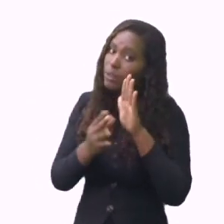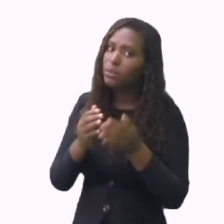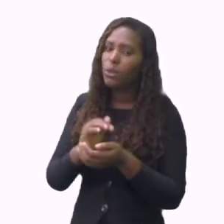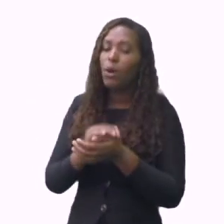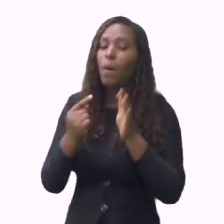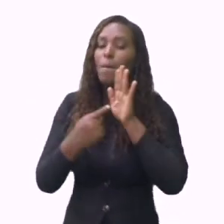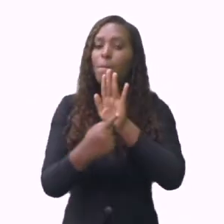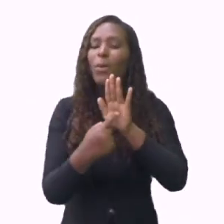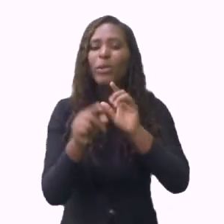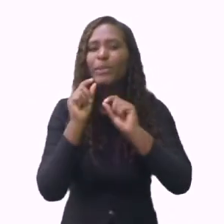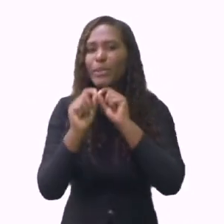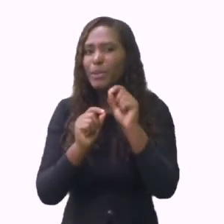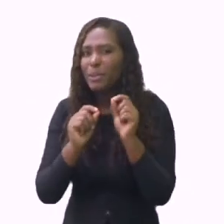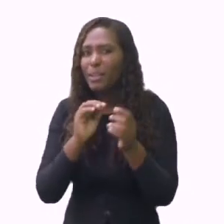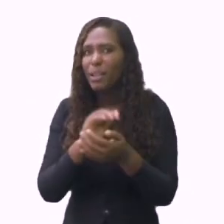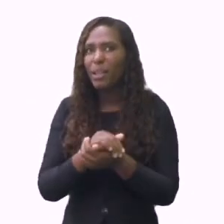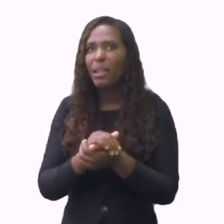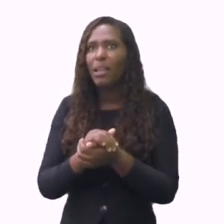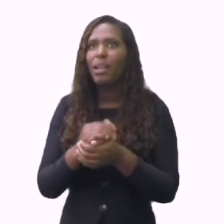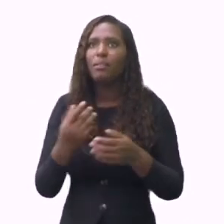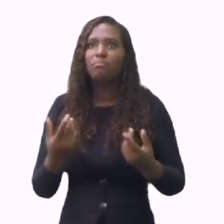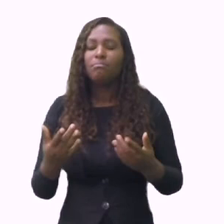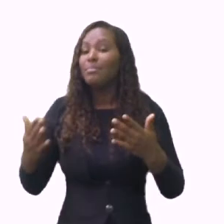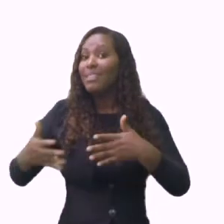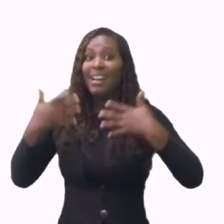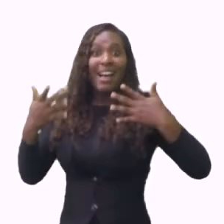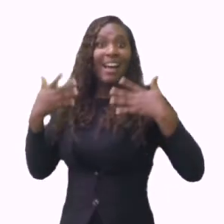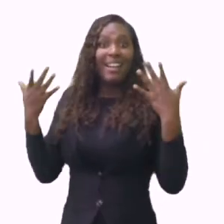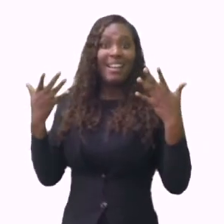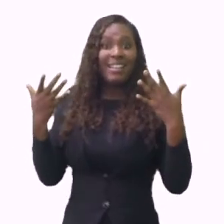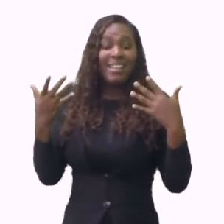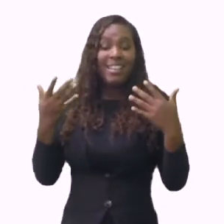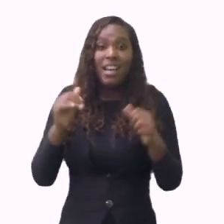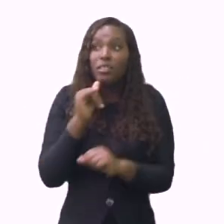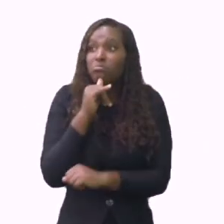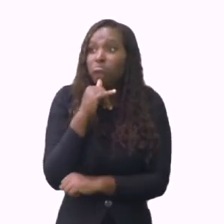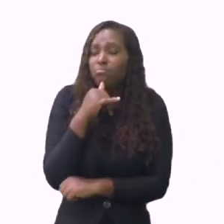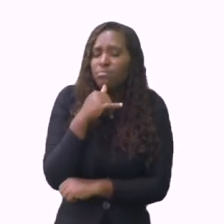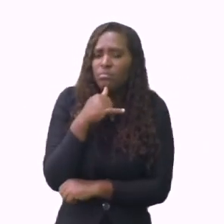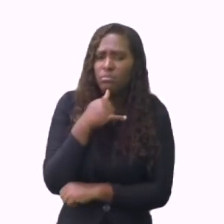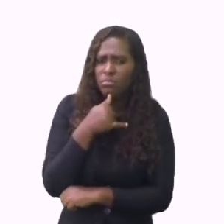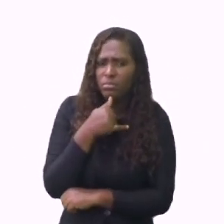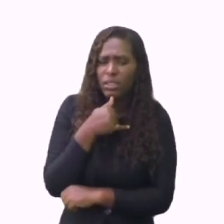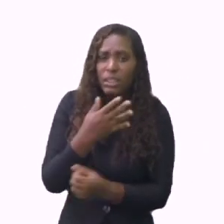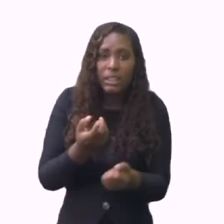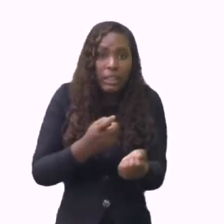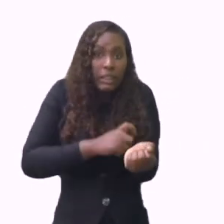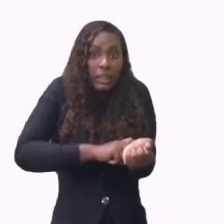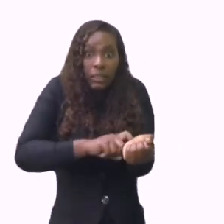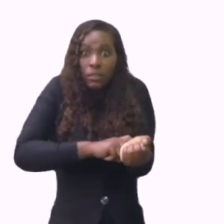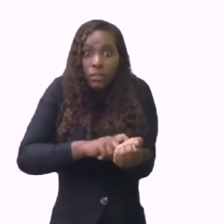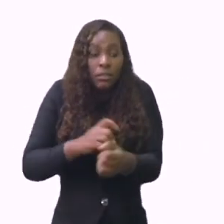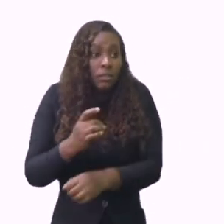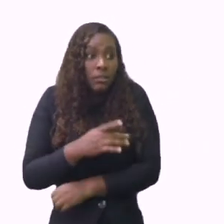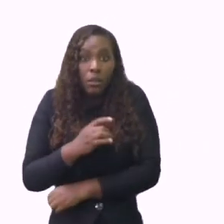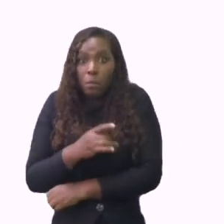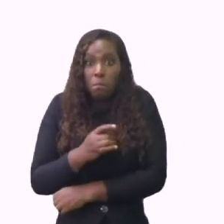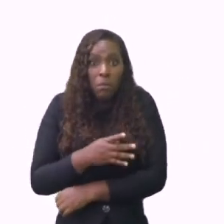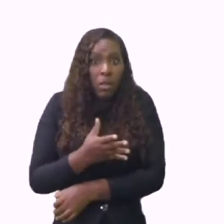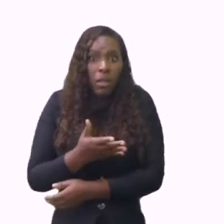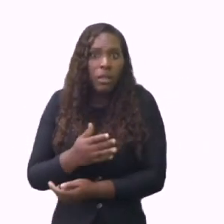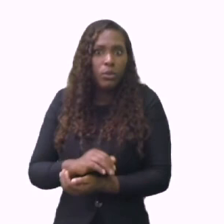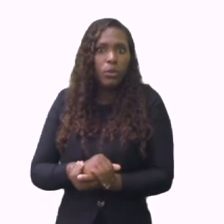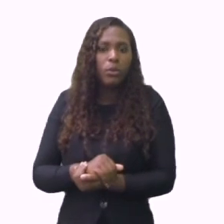irritação, medo, surpresa. É um ponto é um sinal de pontuação que tem muitas funções,